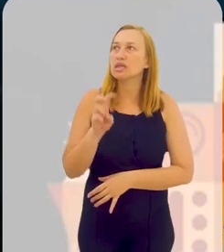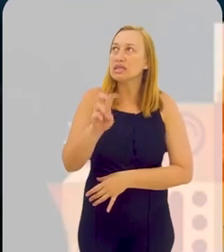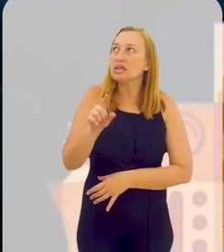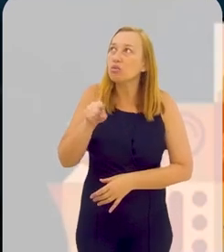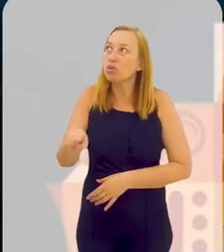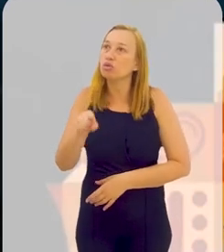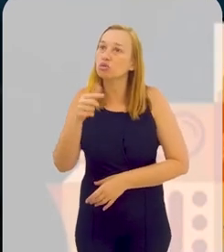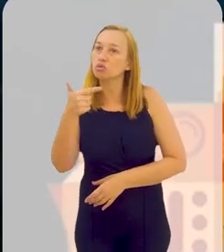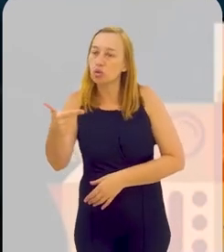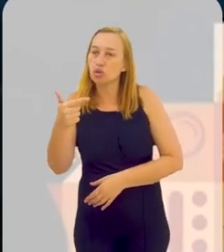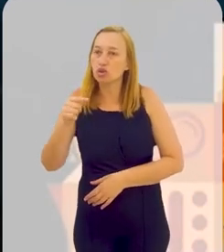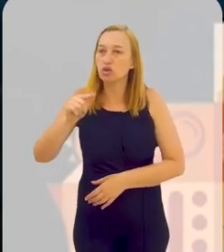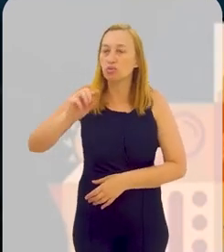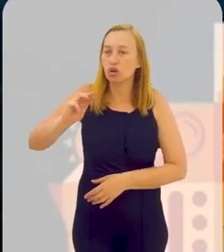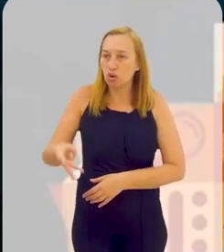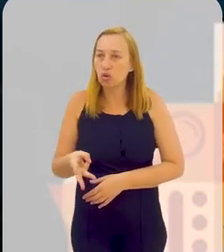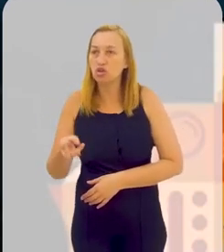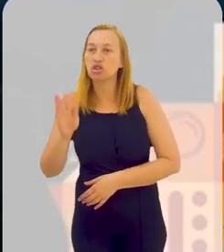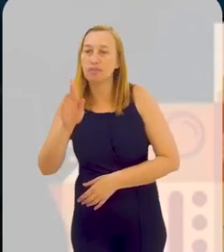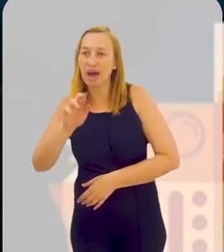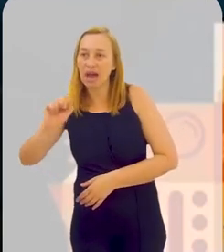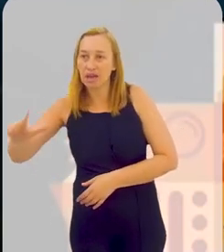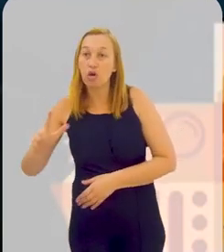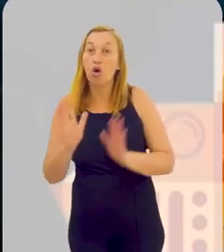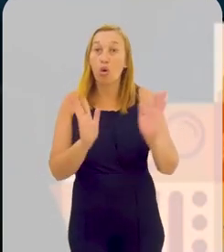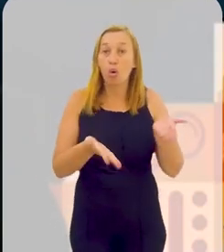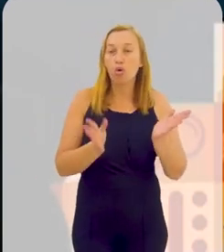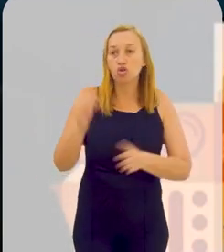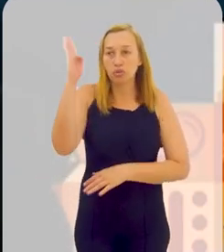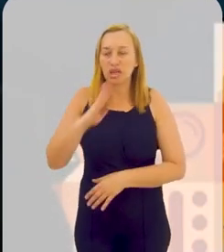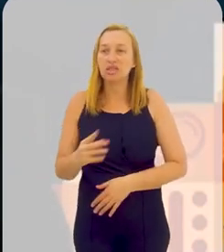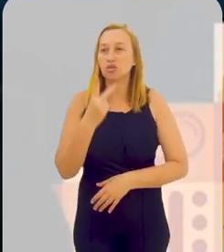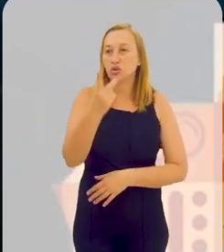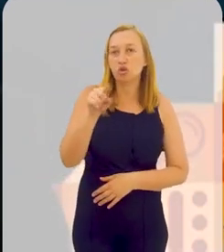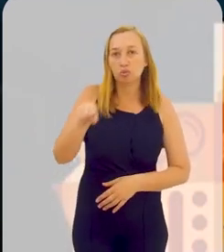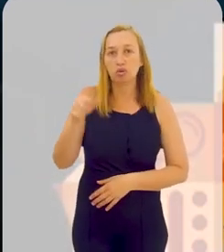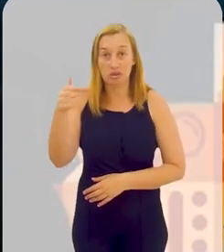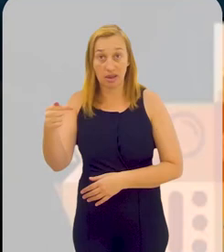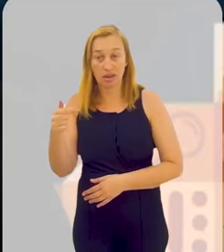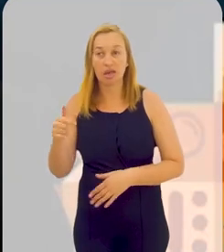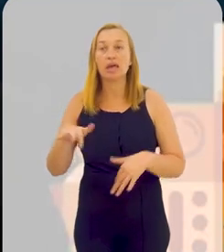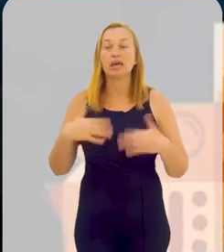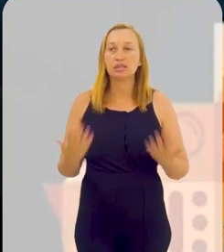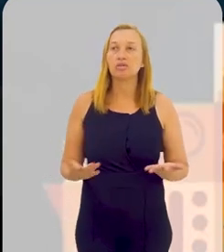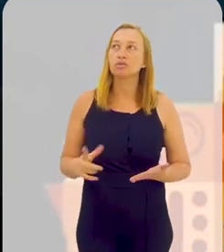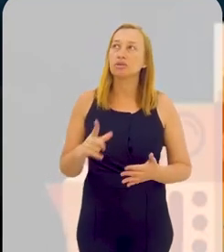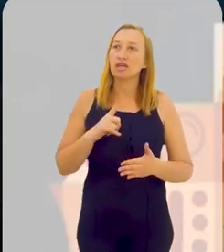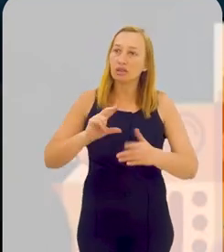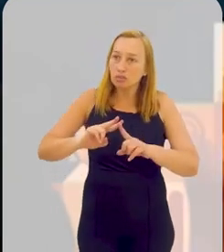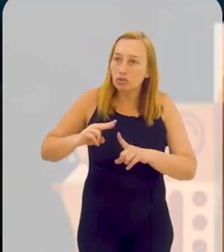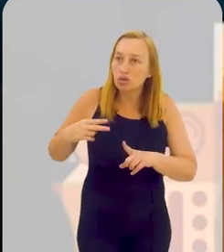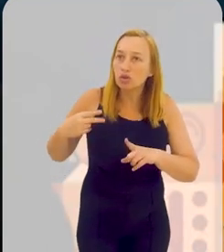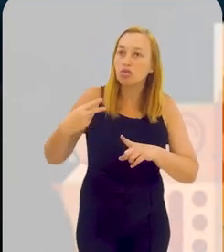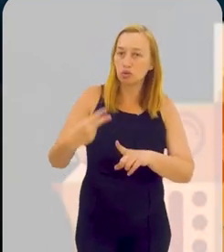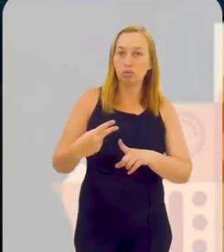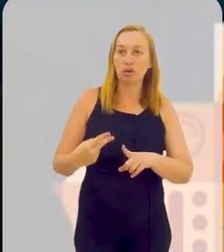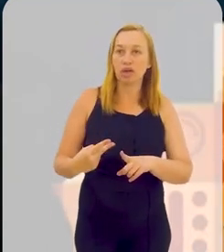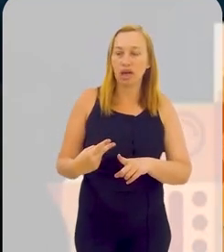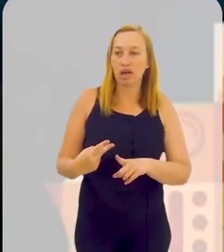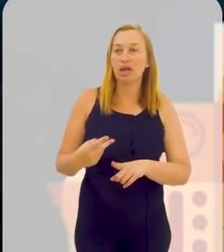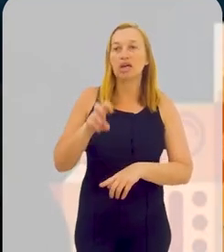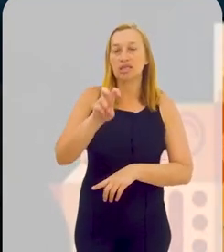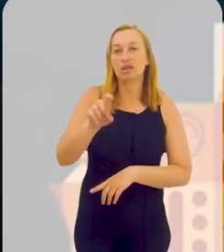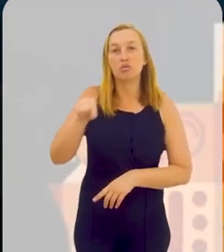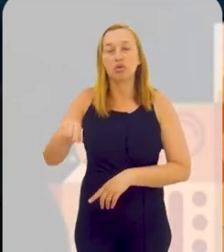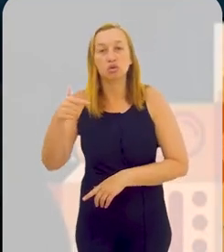produzindo 5,2 milhões de barris. Para você ter ideia, hoje o Brasil produz 2,7, né? Então nós iríamos pular de